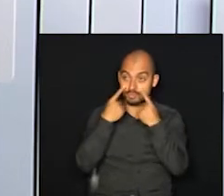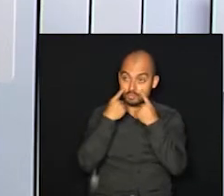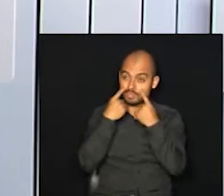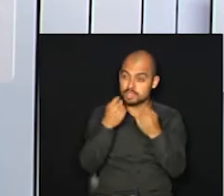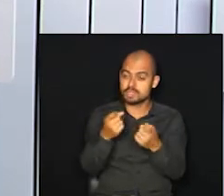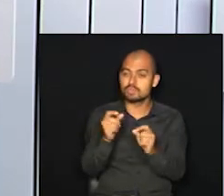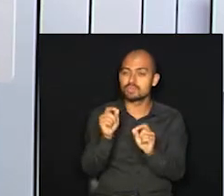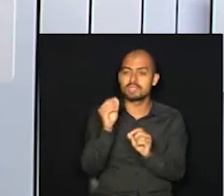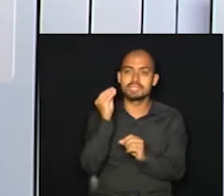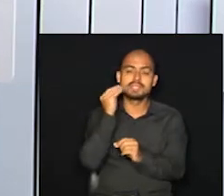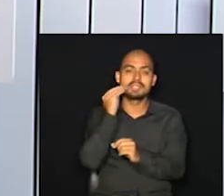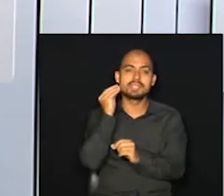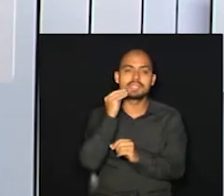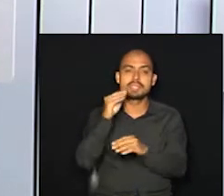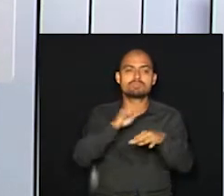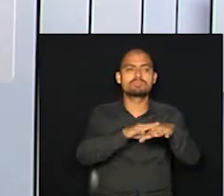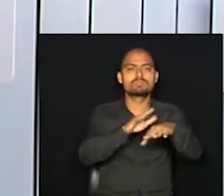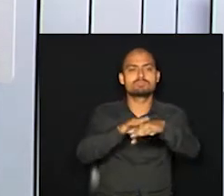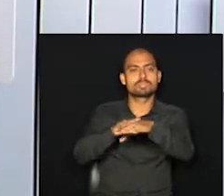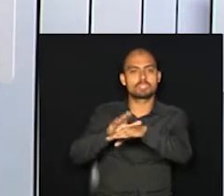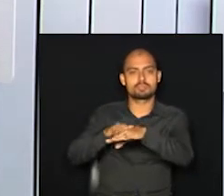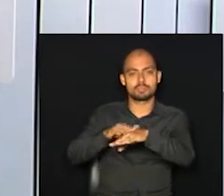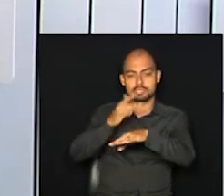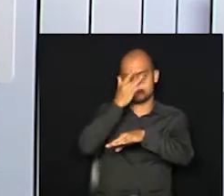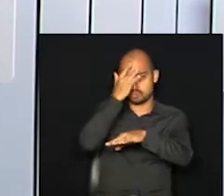atrair a maior quantidade de público?